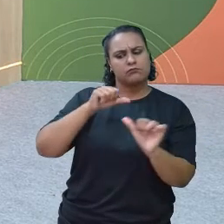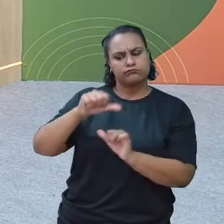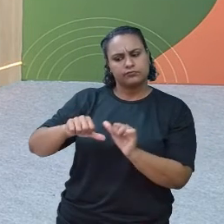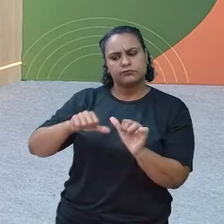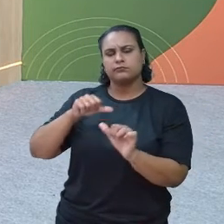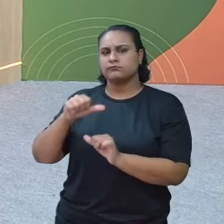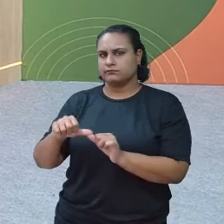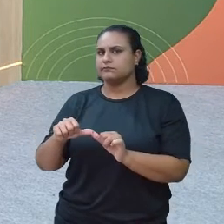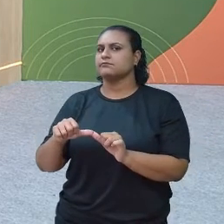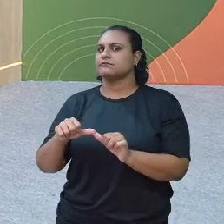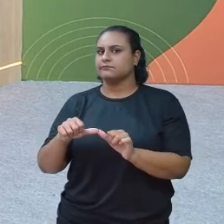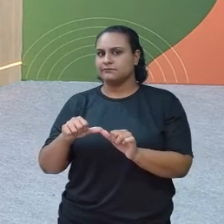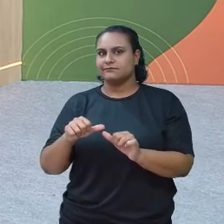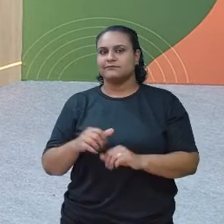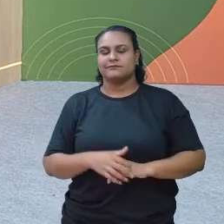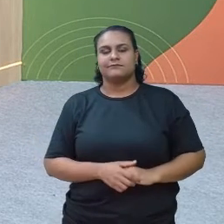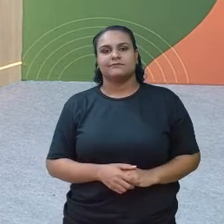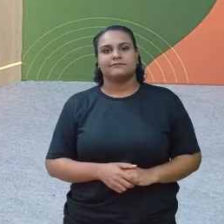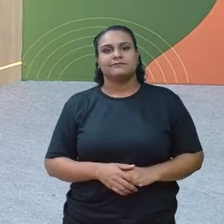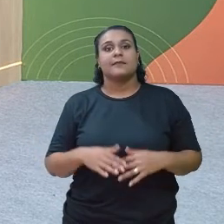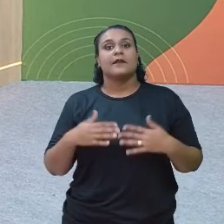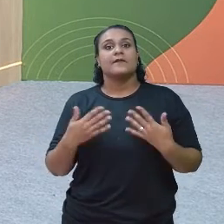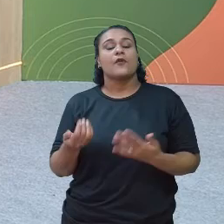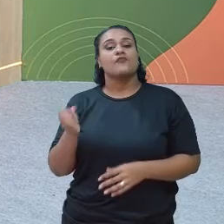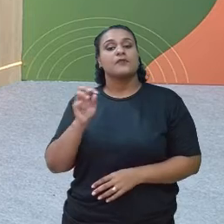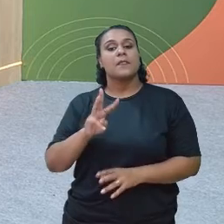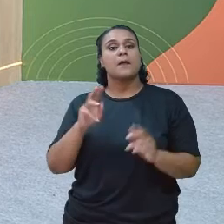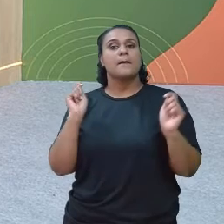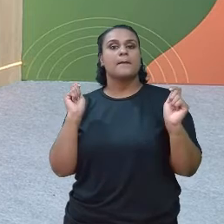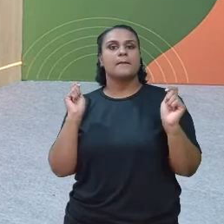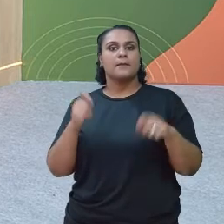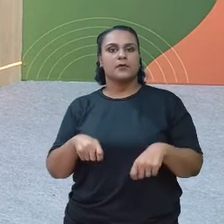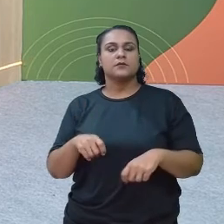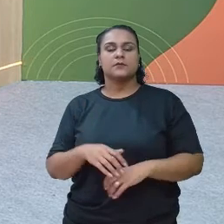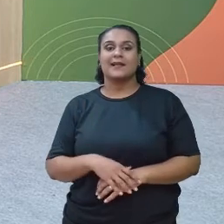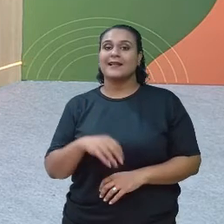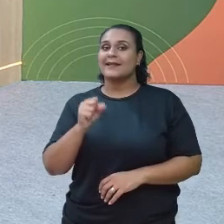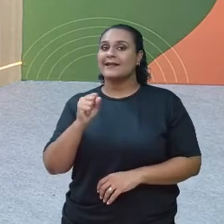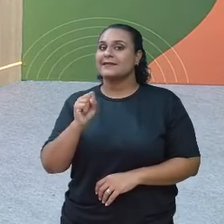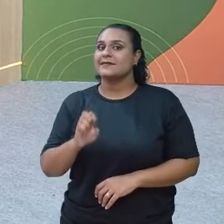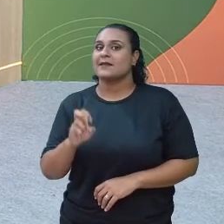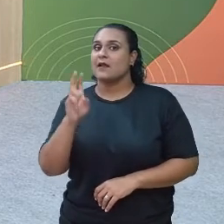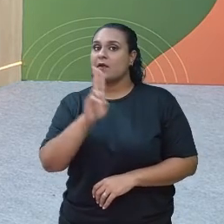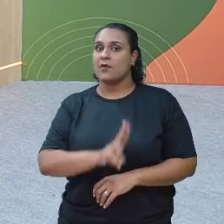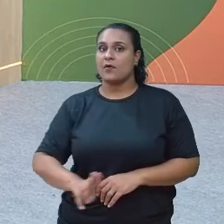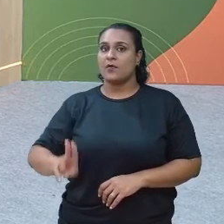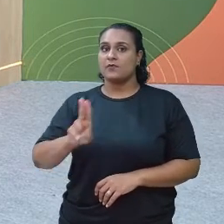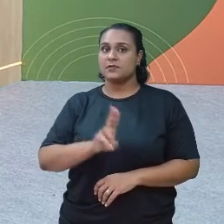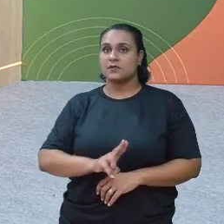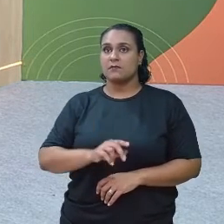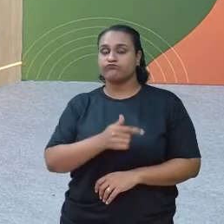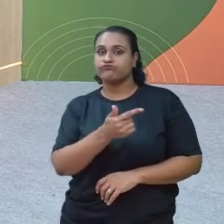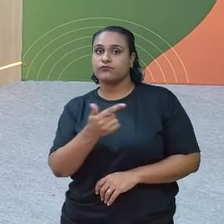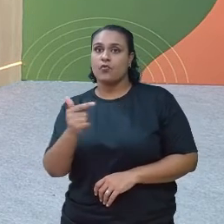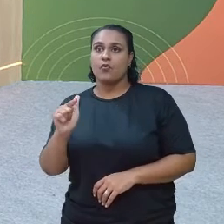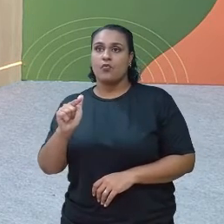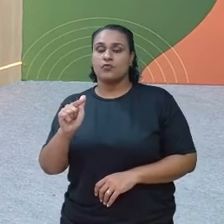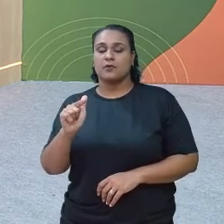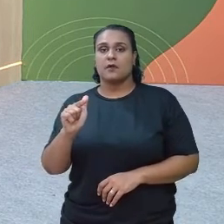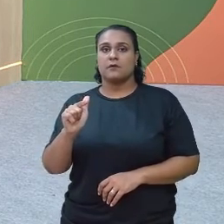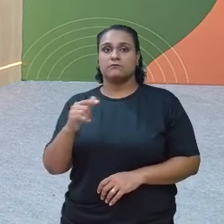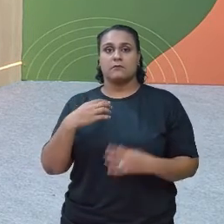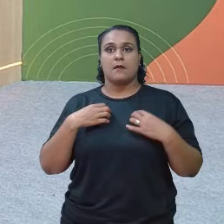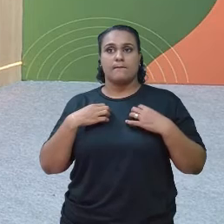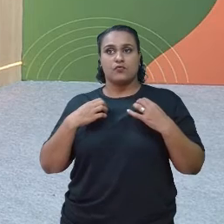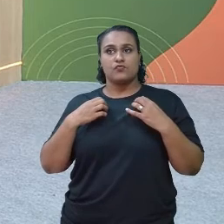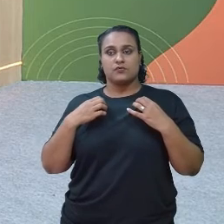dessas 3 calças aí. Então são 3 possibilidades. Se ela faz uso dessa outra blusa aqui, ela